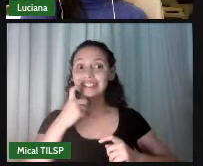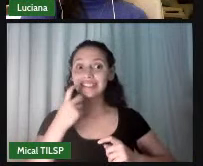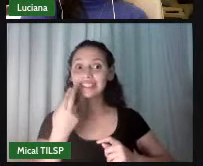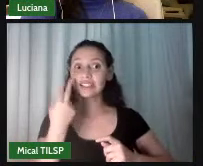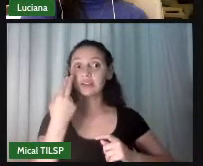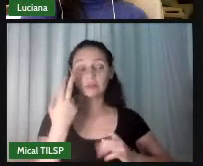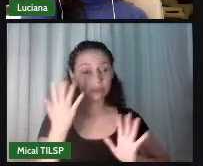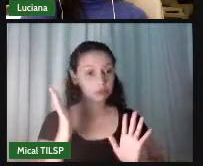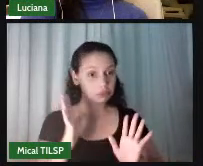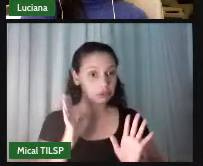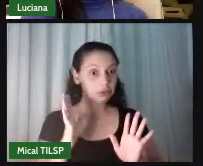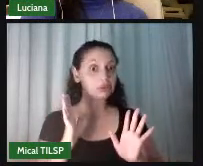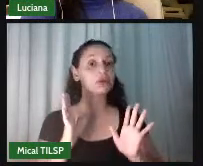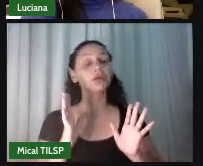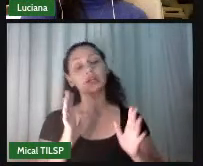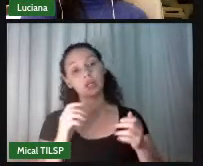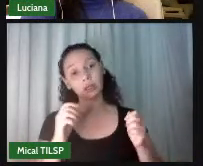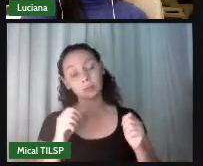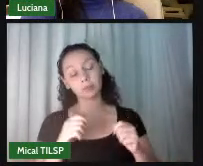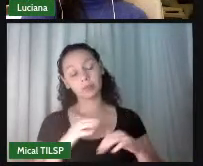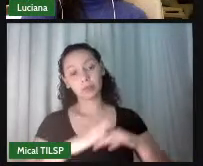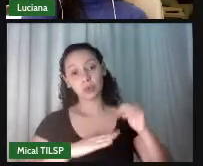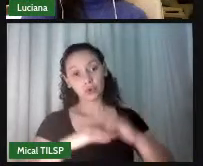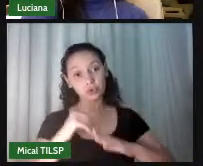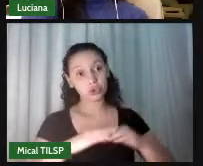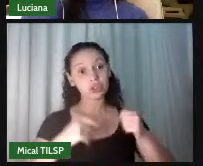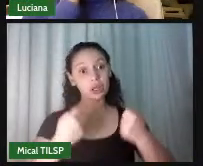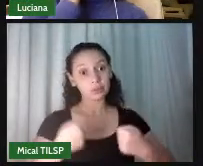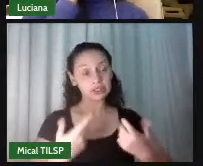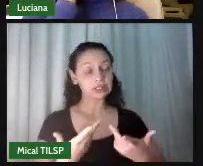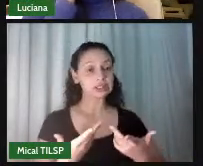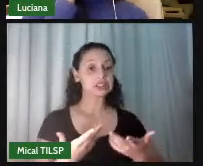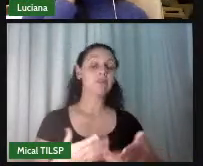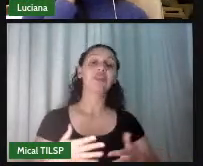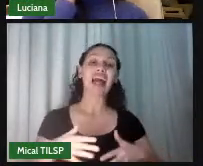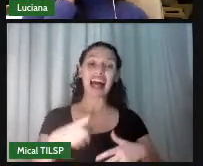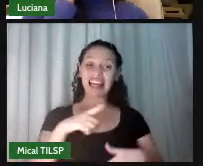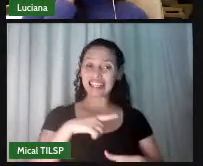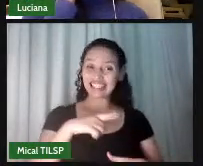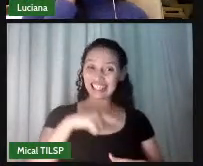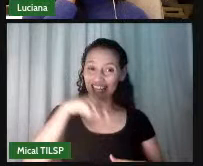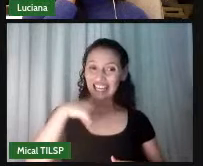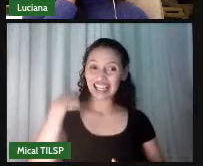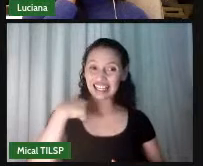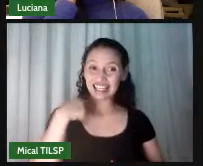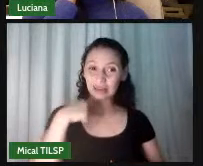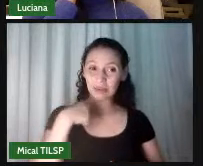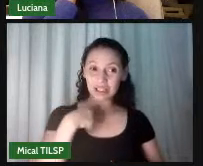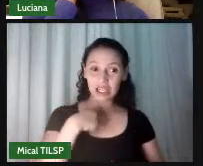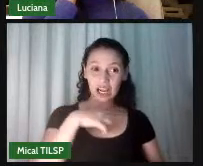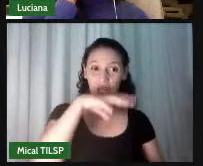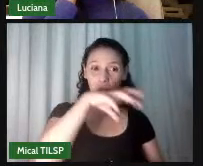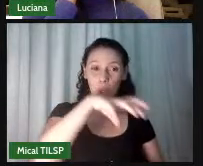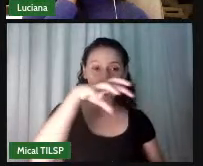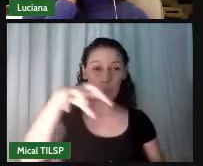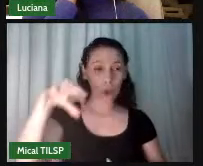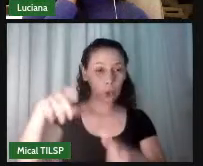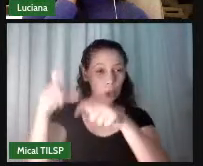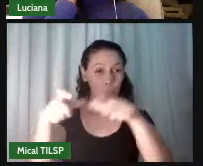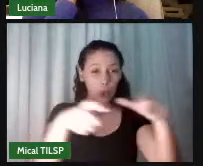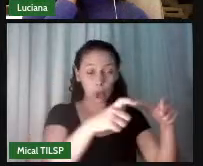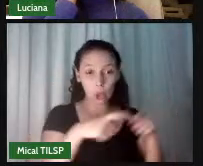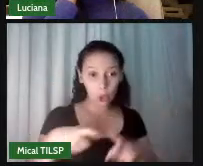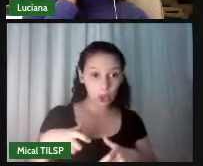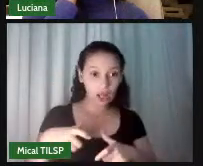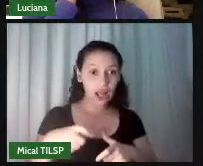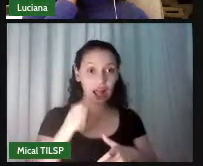eu posso falar aqui do nosso estado, de Minas, onde os centros do IPSEM, os centros do estado, não